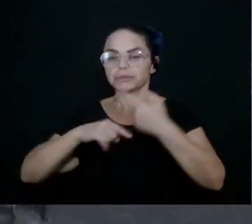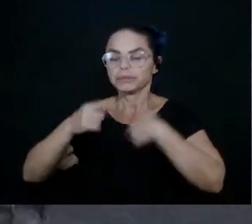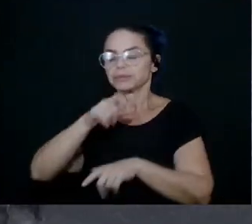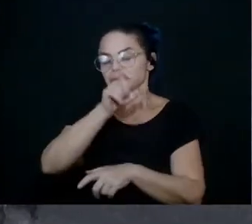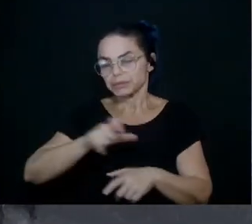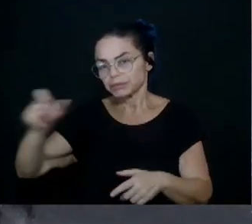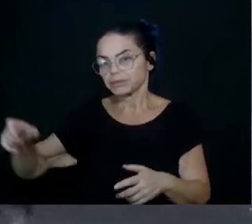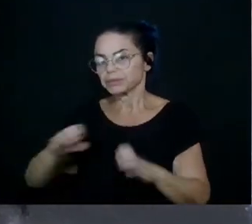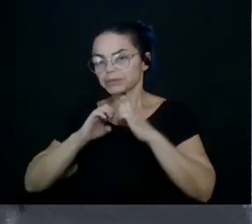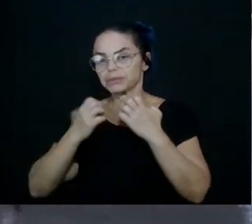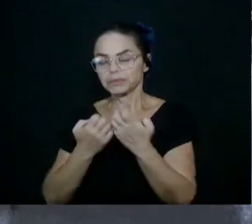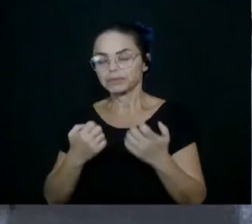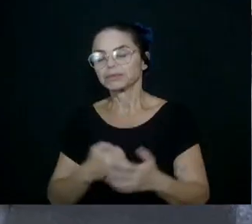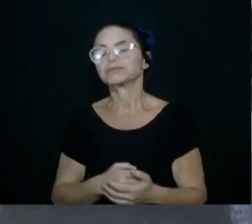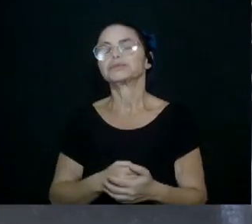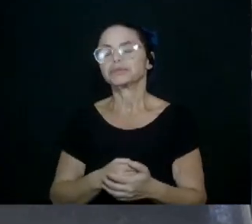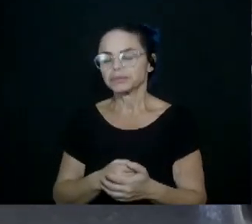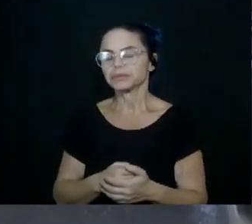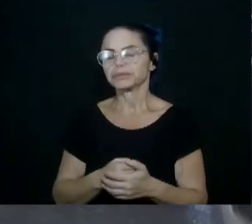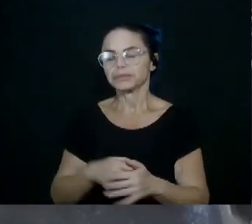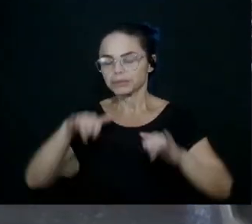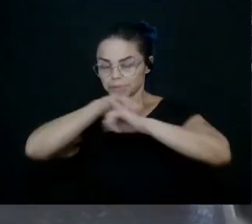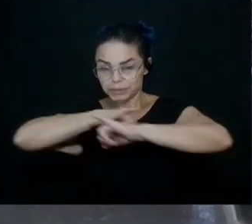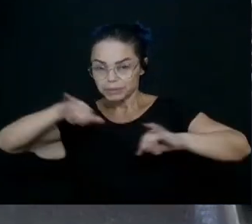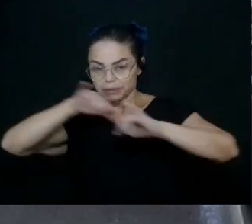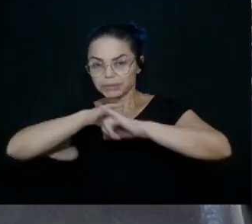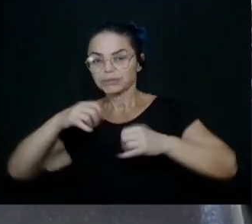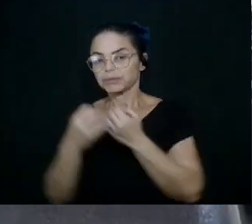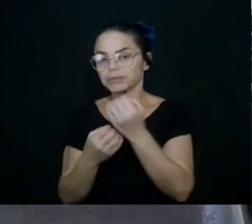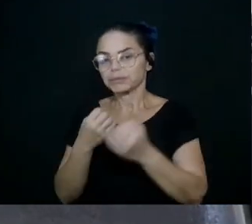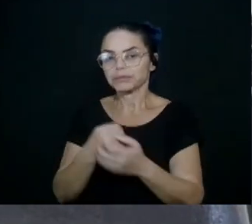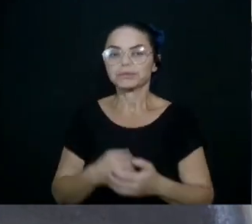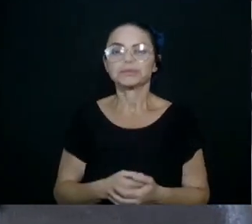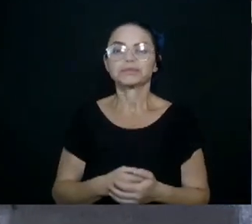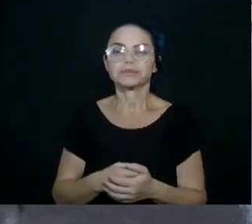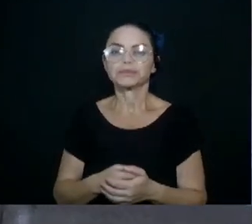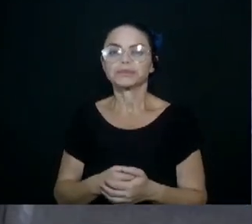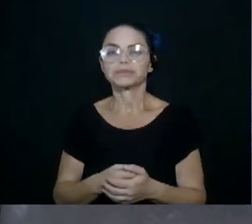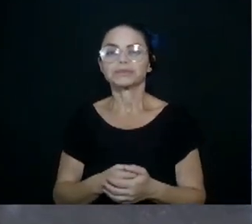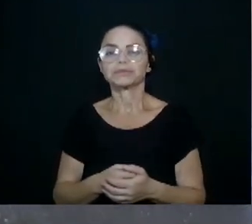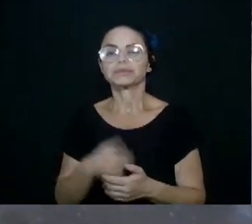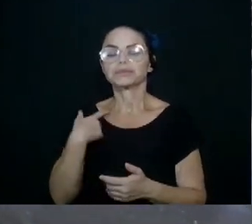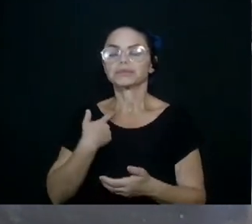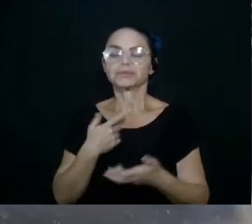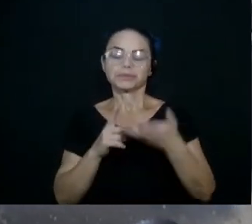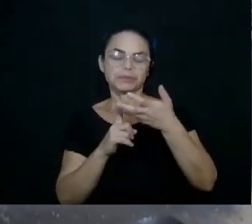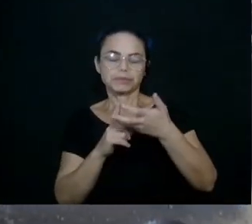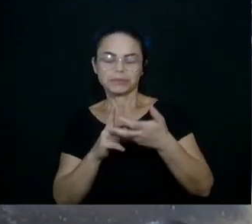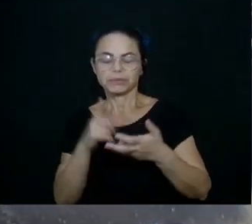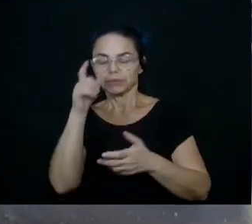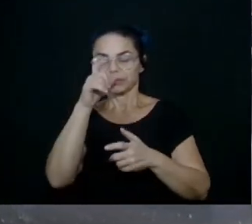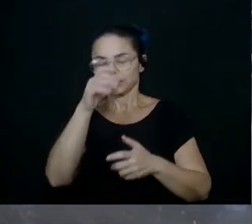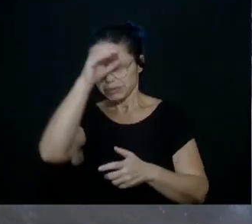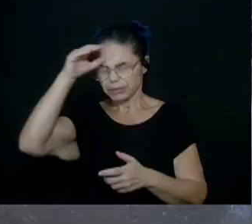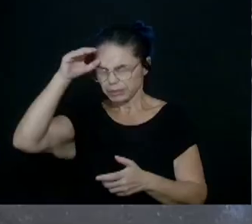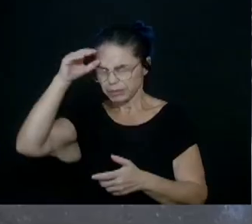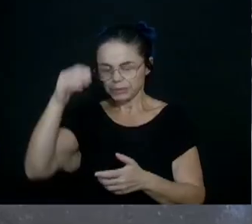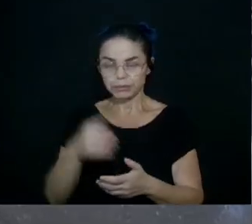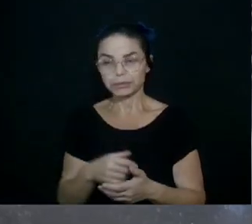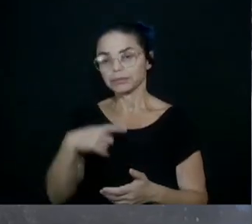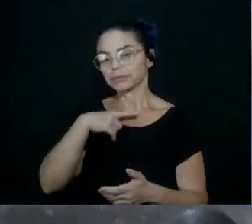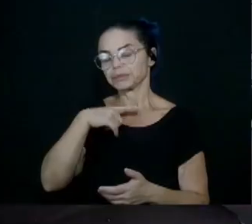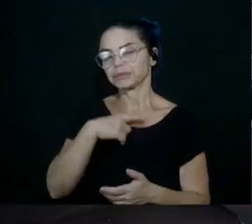equipe, marketing, como fazer a atração de cliente. Hoje a barbearia ela tá